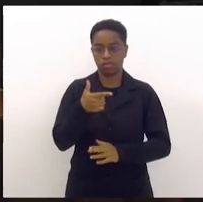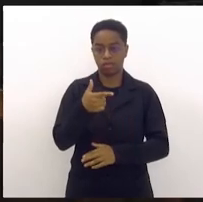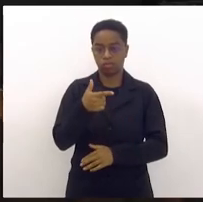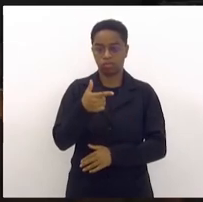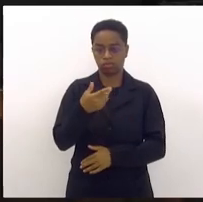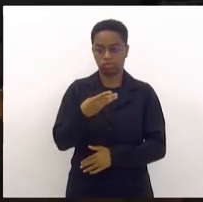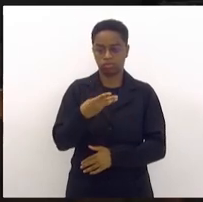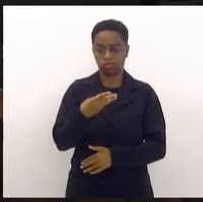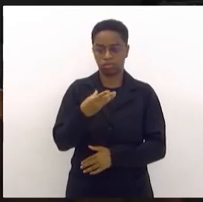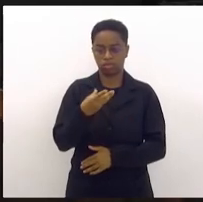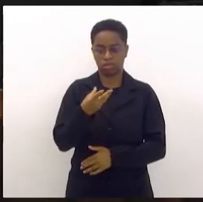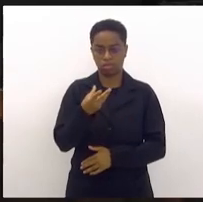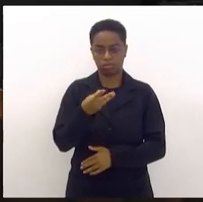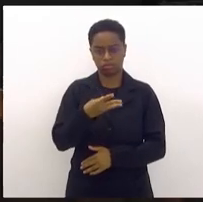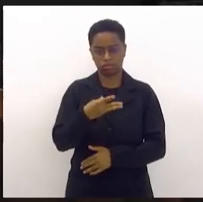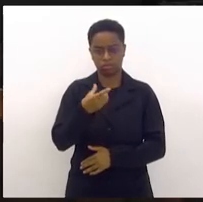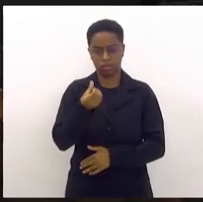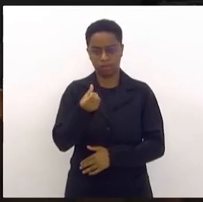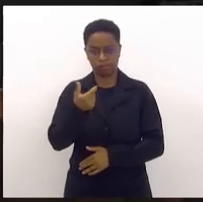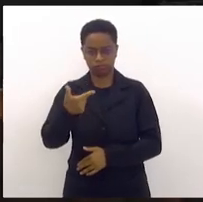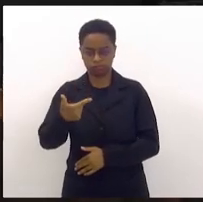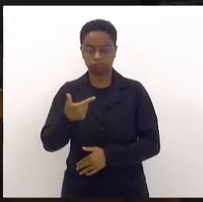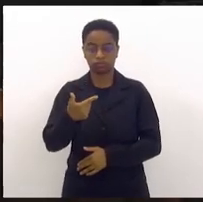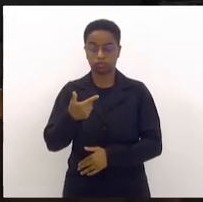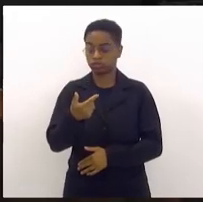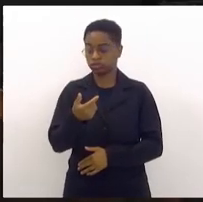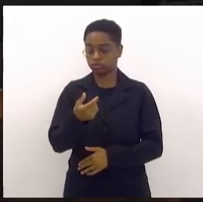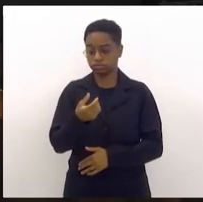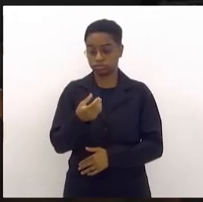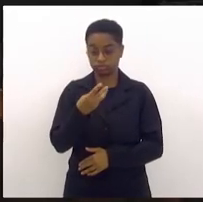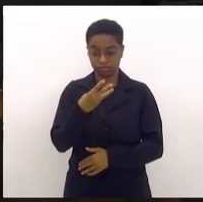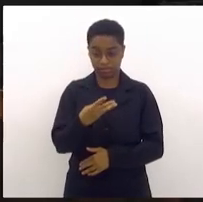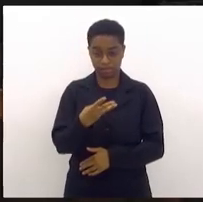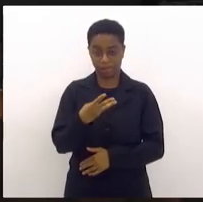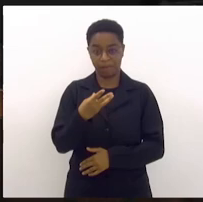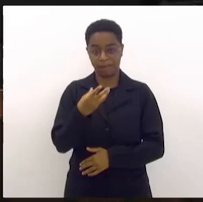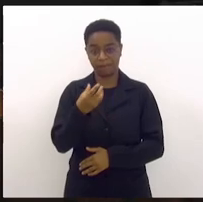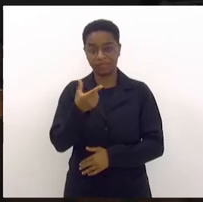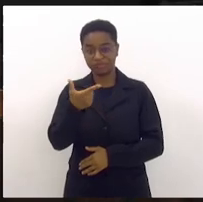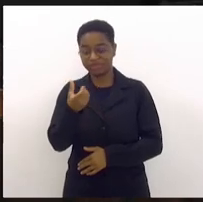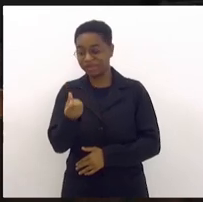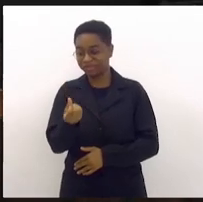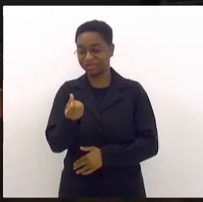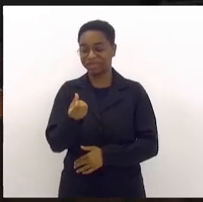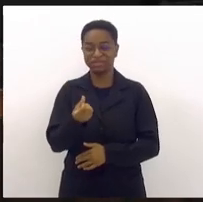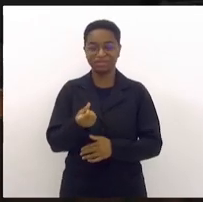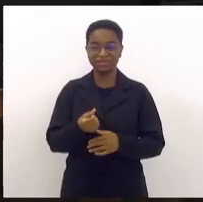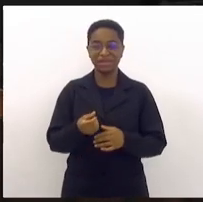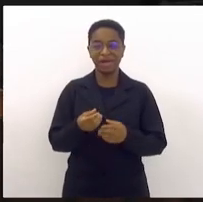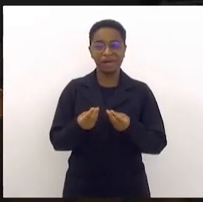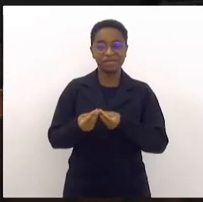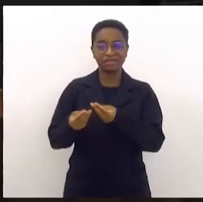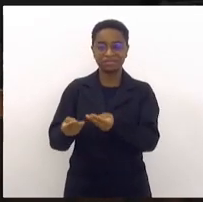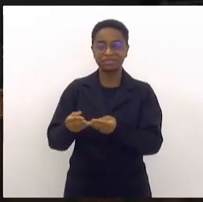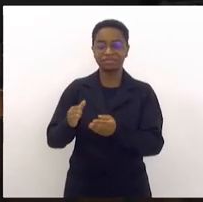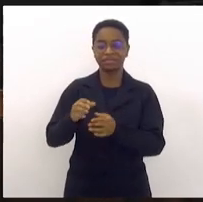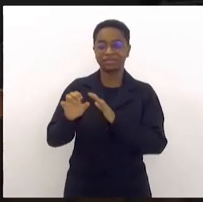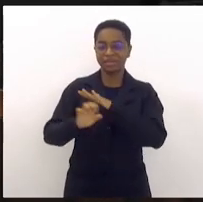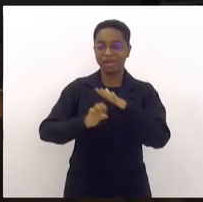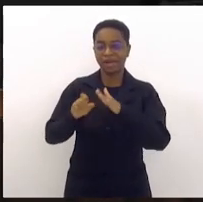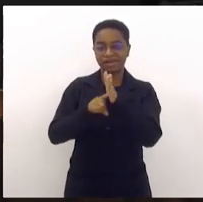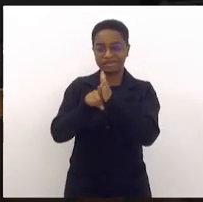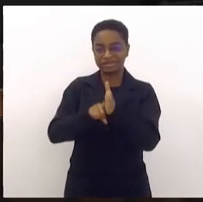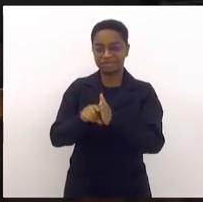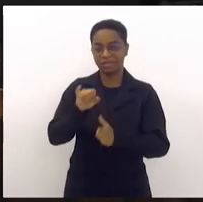autoria da deputada Marina, do MST, que concede o diploma José Alencar à Empresa Brasileira de Pesquisa Agropecuária,